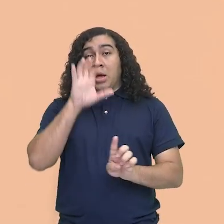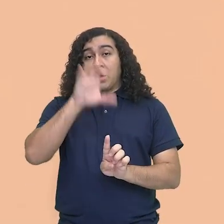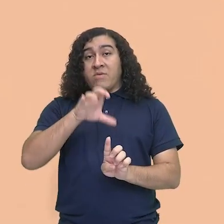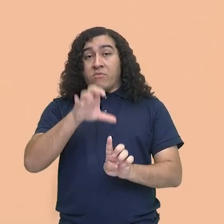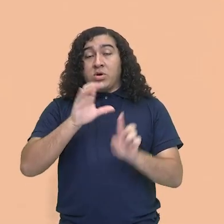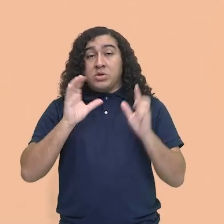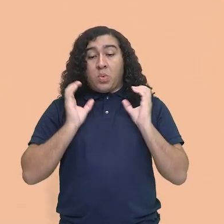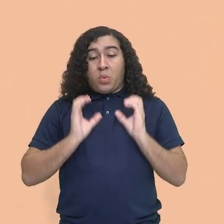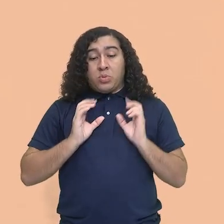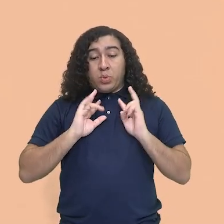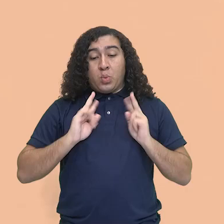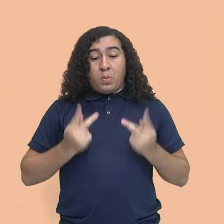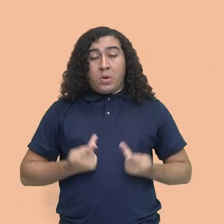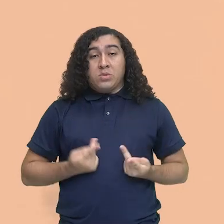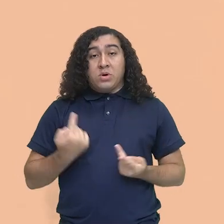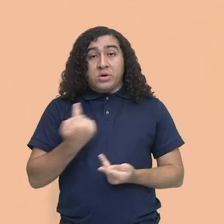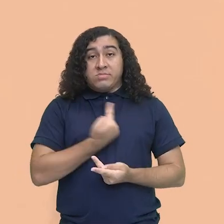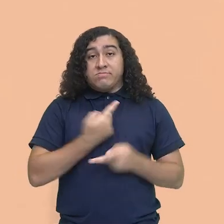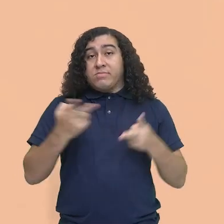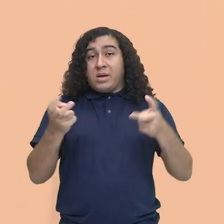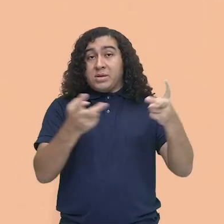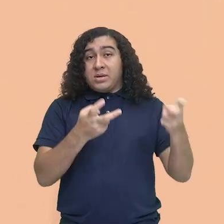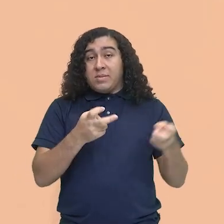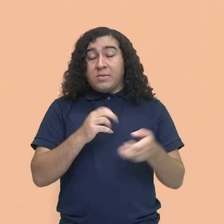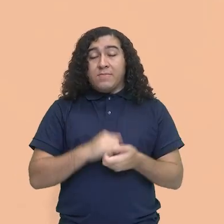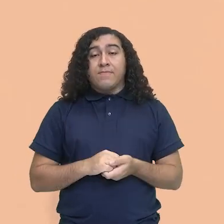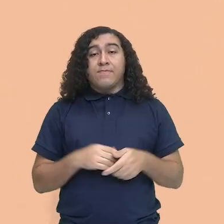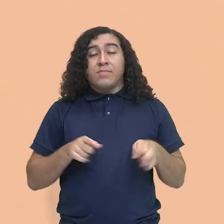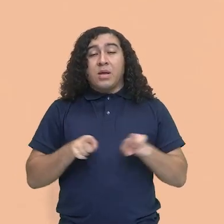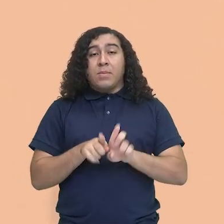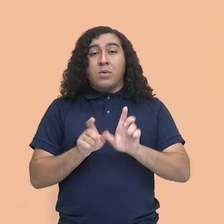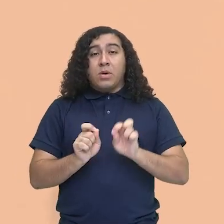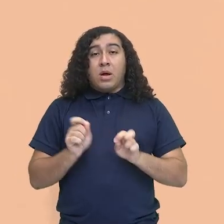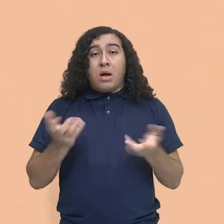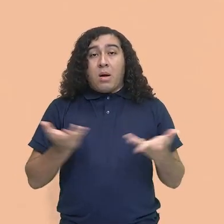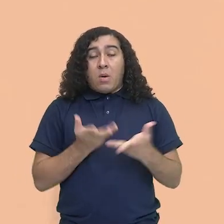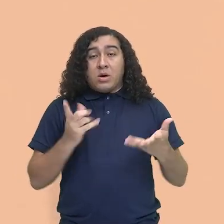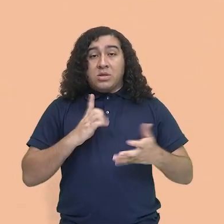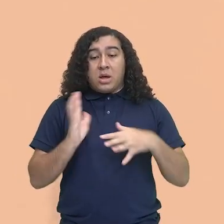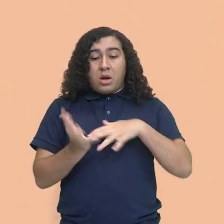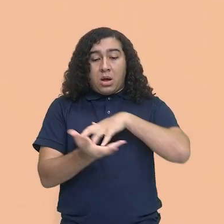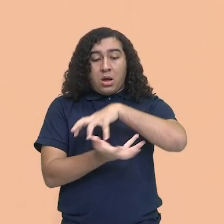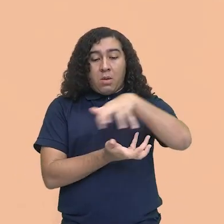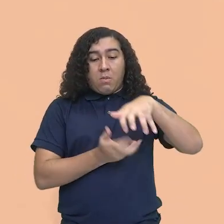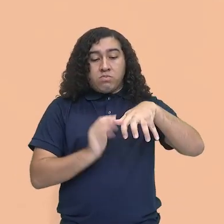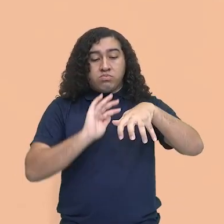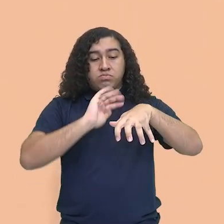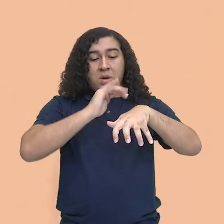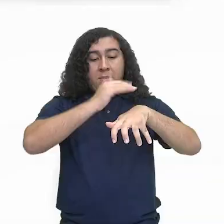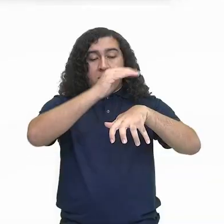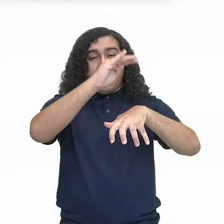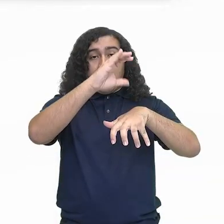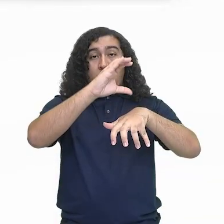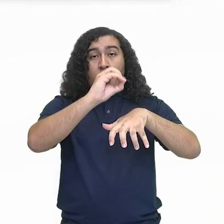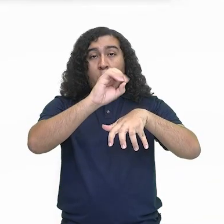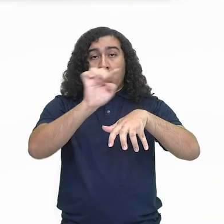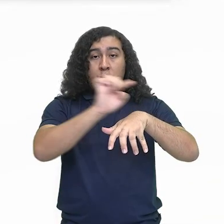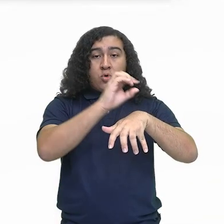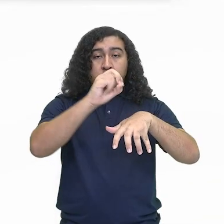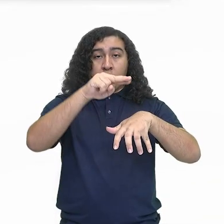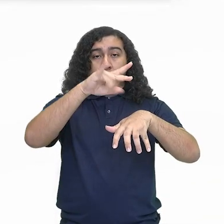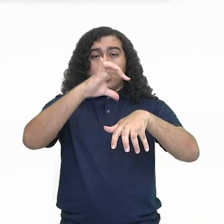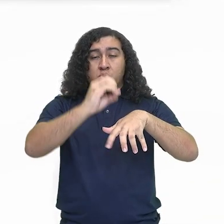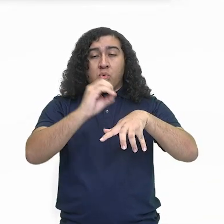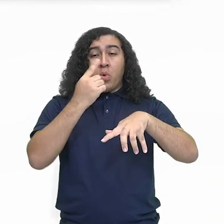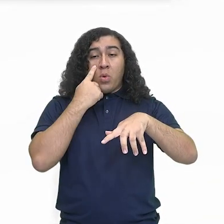que a gente observa. Vamos falar também sobre a destruição da camada de ozônio. Aí nós temos o que é